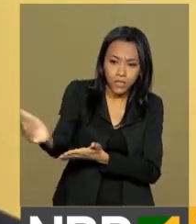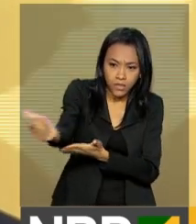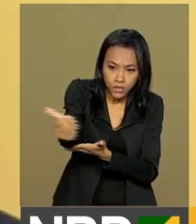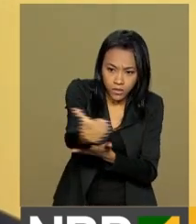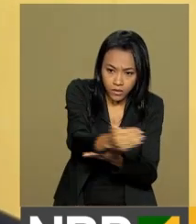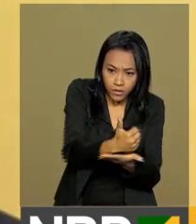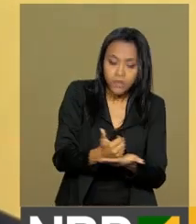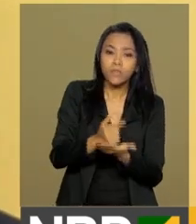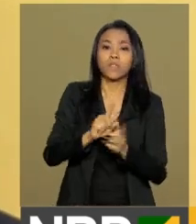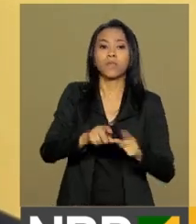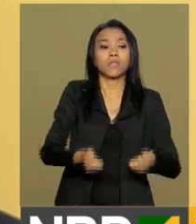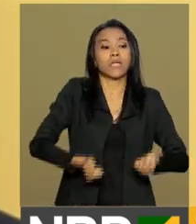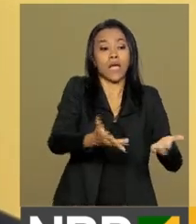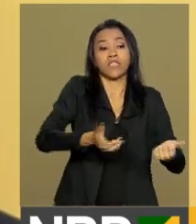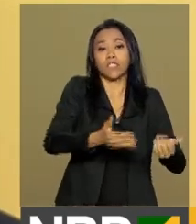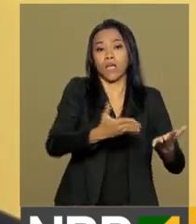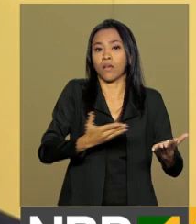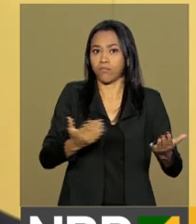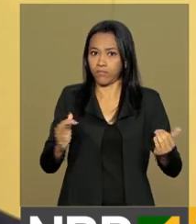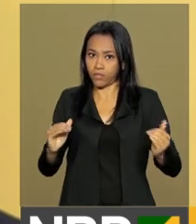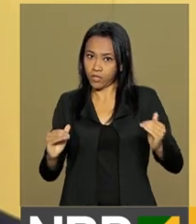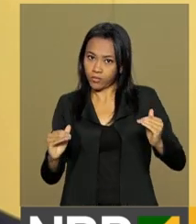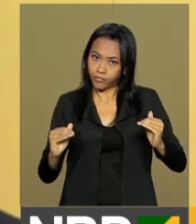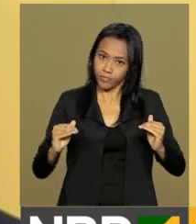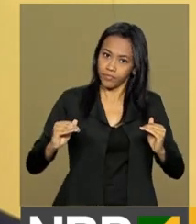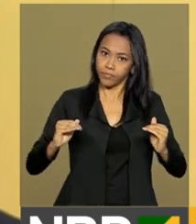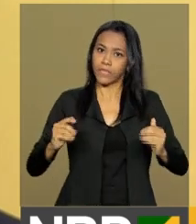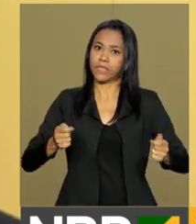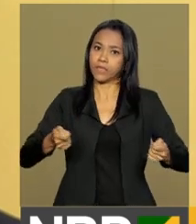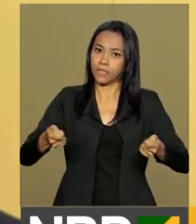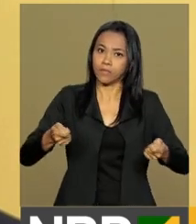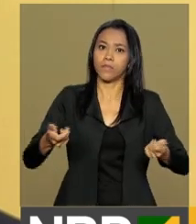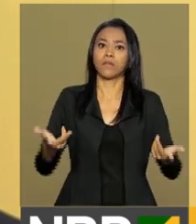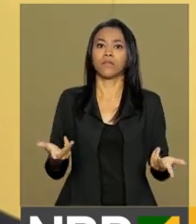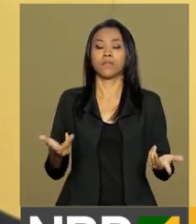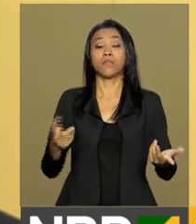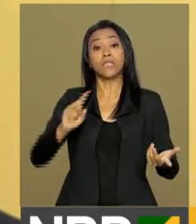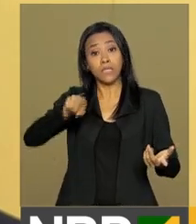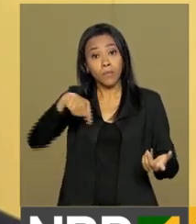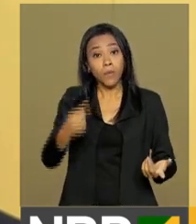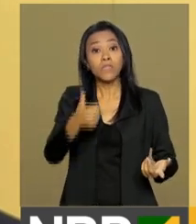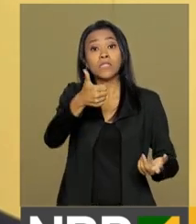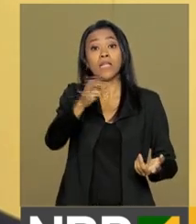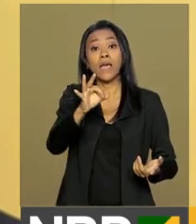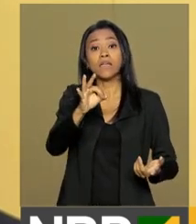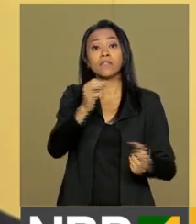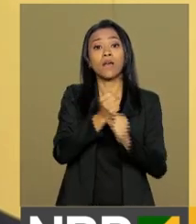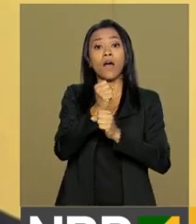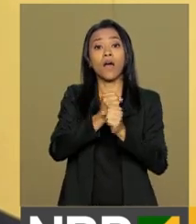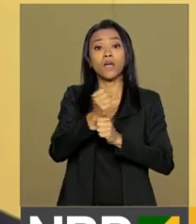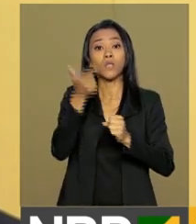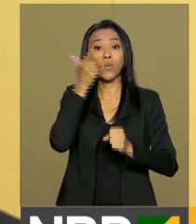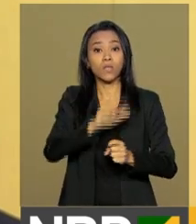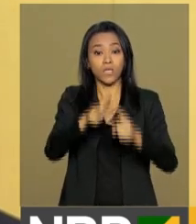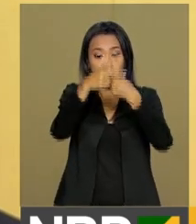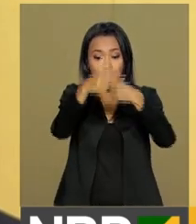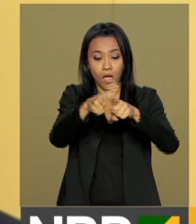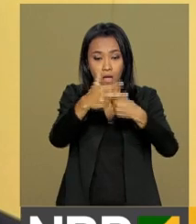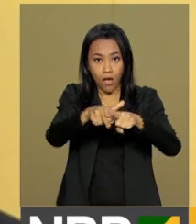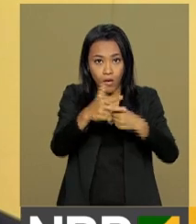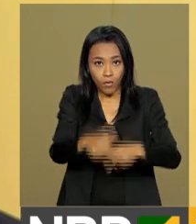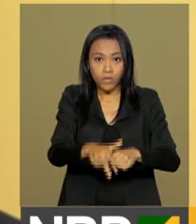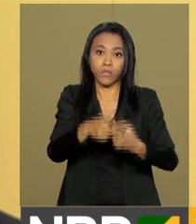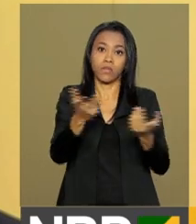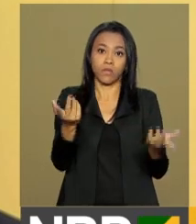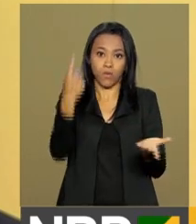gasta, irrevisável apenas 10 anos depois. E interessante, veja como isto está ocorrendo com uma velocidade extraordinária.